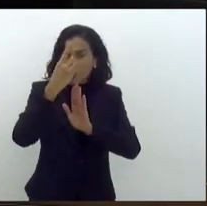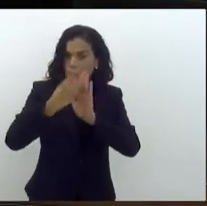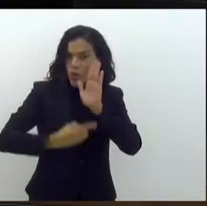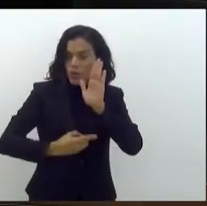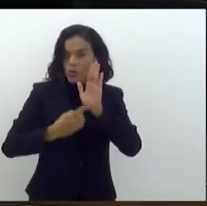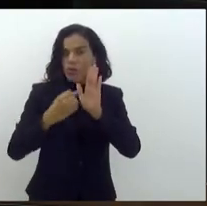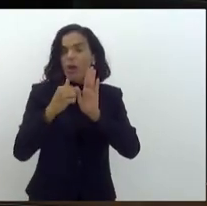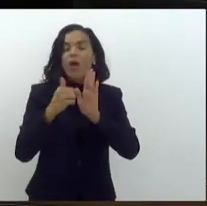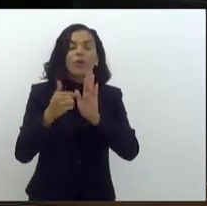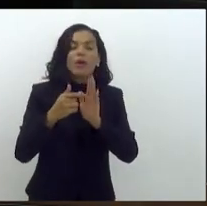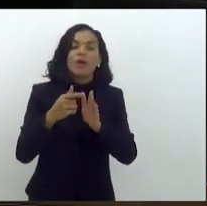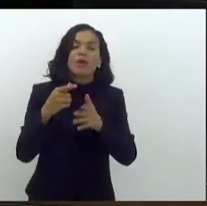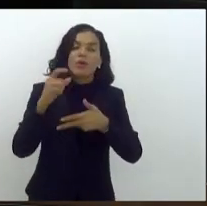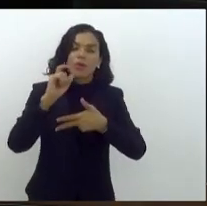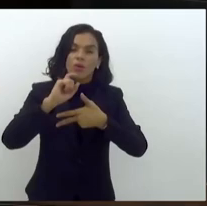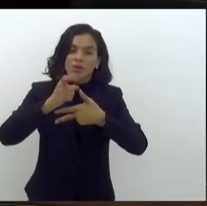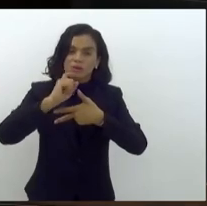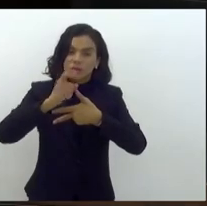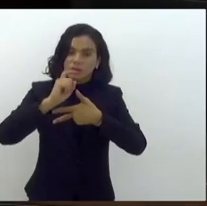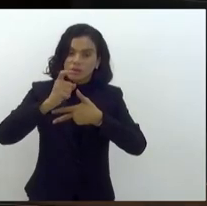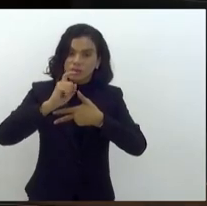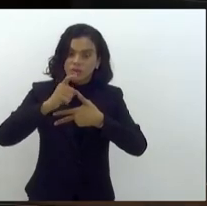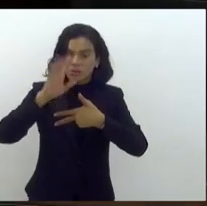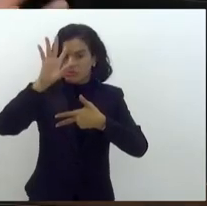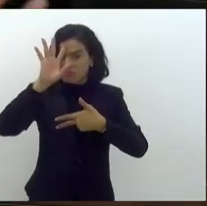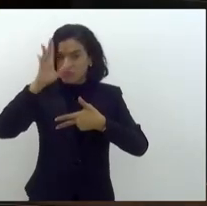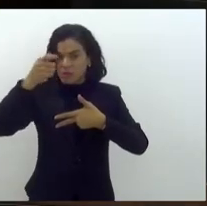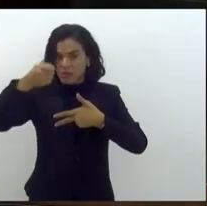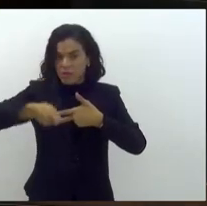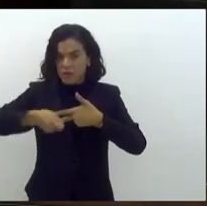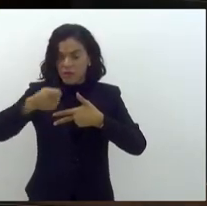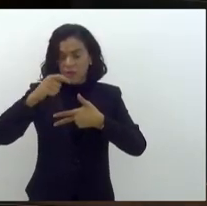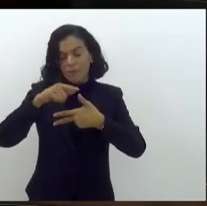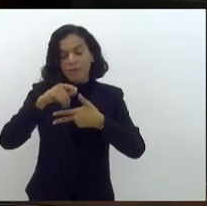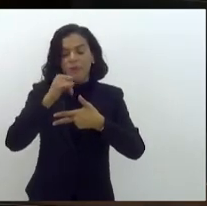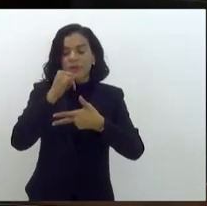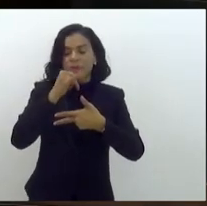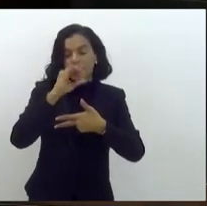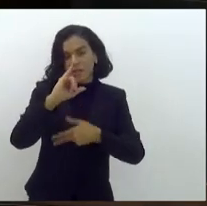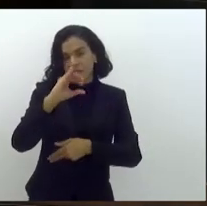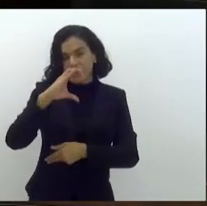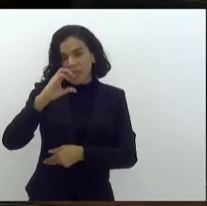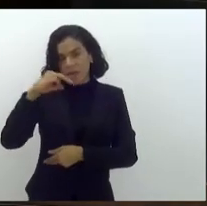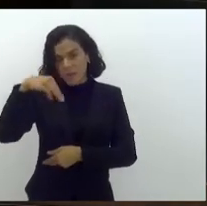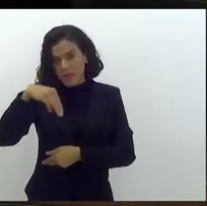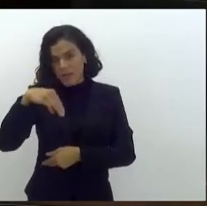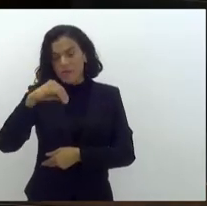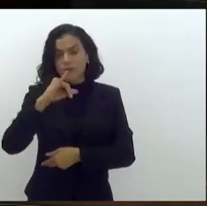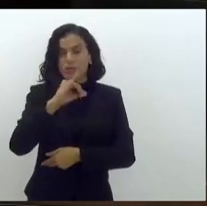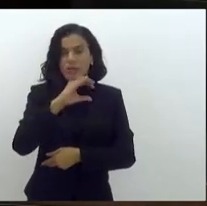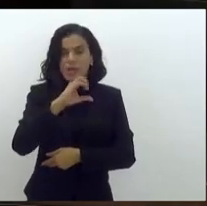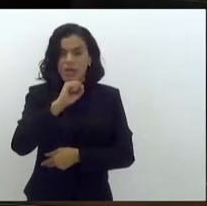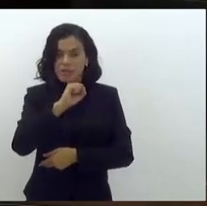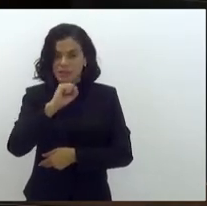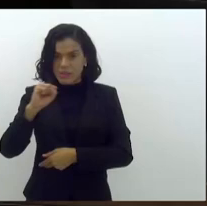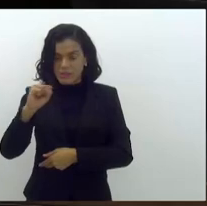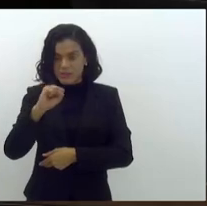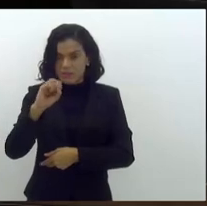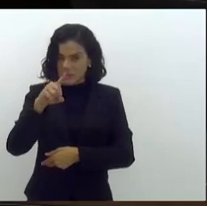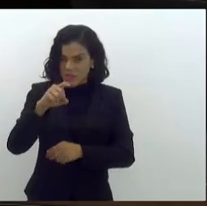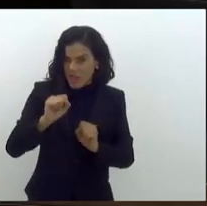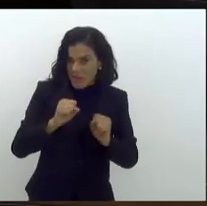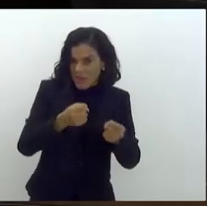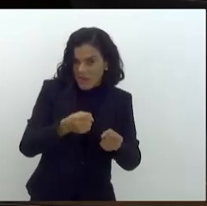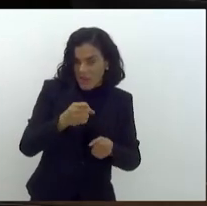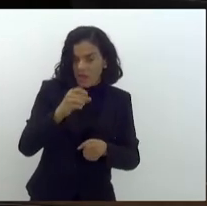é o poder executivo que define o regulamento por exemplo do ICMS do ISS Ah então você tá